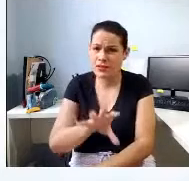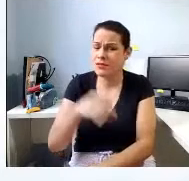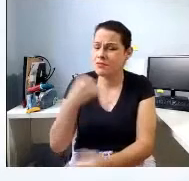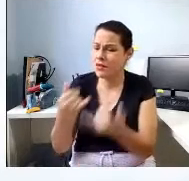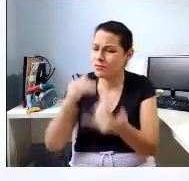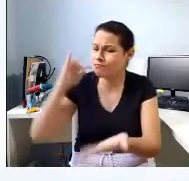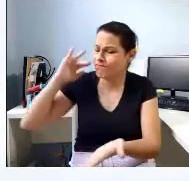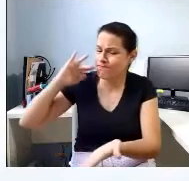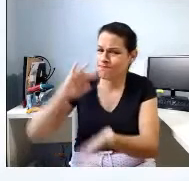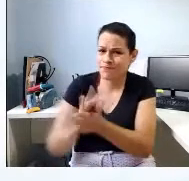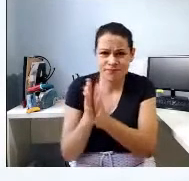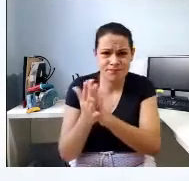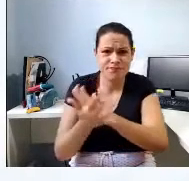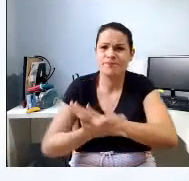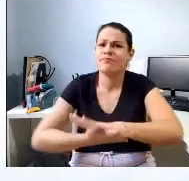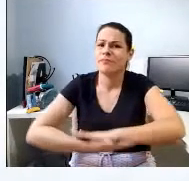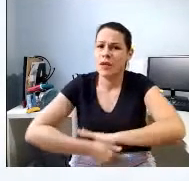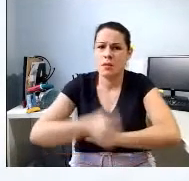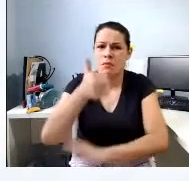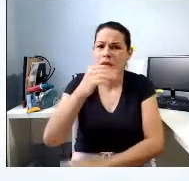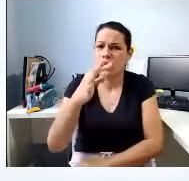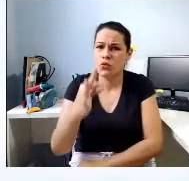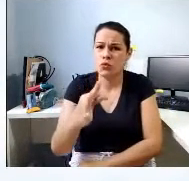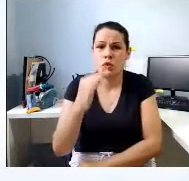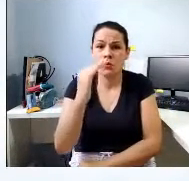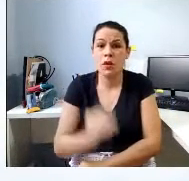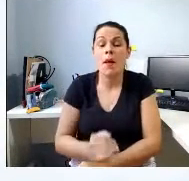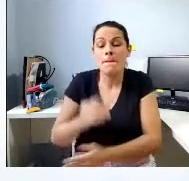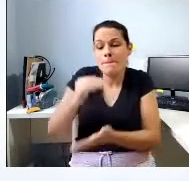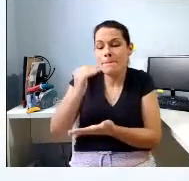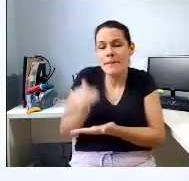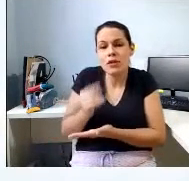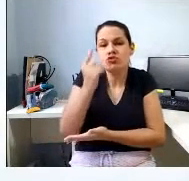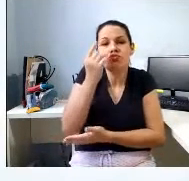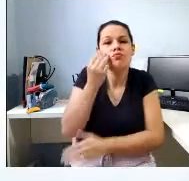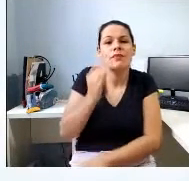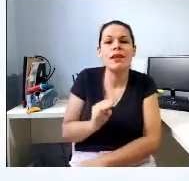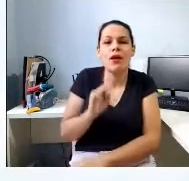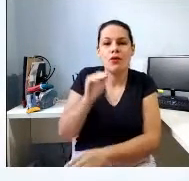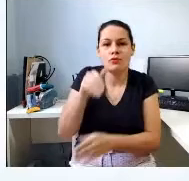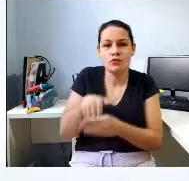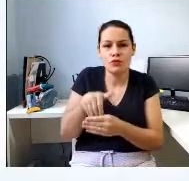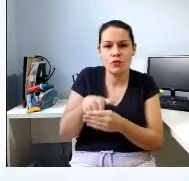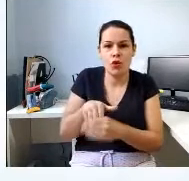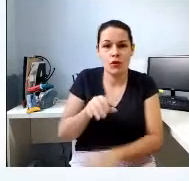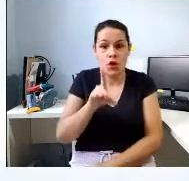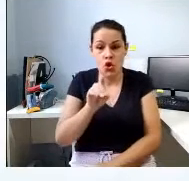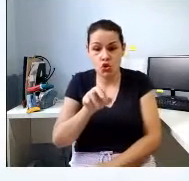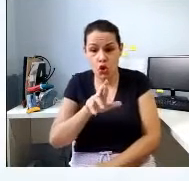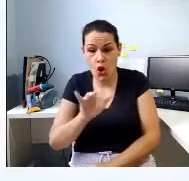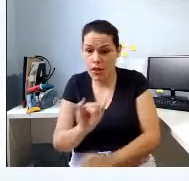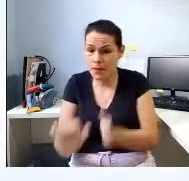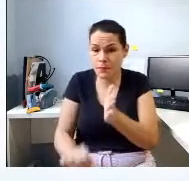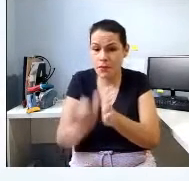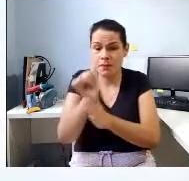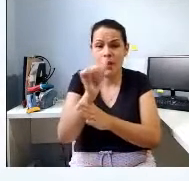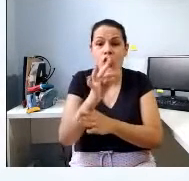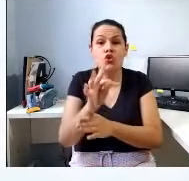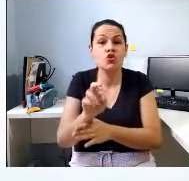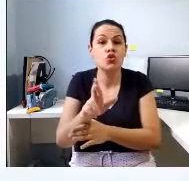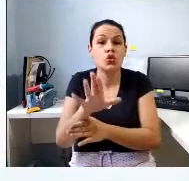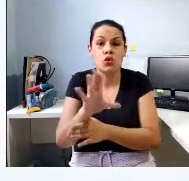paulada, perdeu no primeiro turno com menos de 1 milhão de votos. O Dória foi eleito no primeiro turno. E o segundo